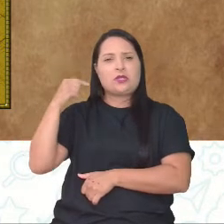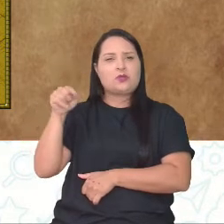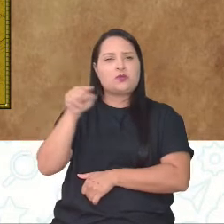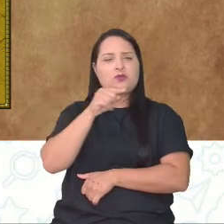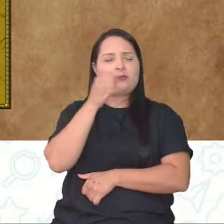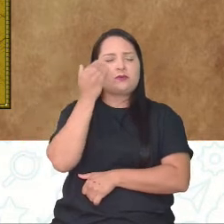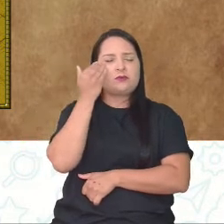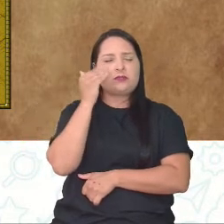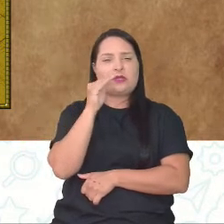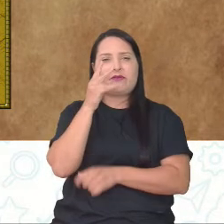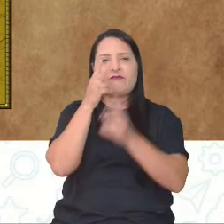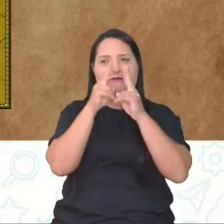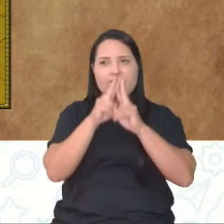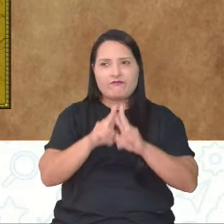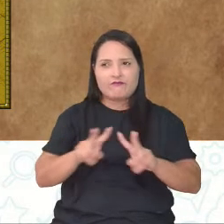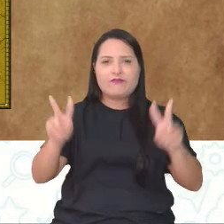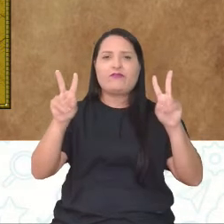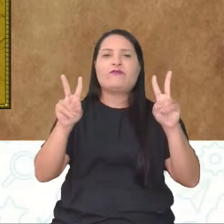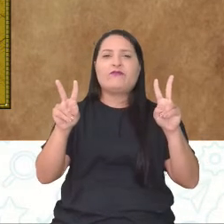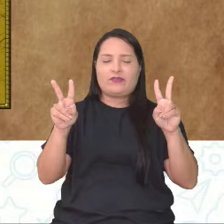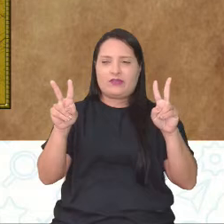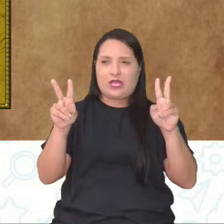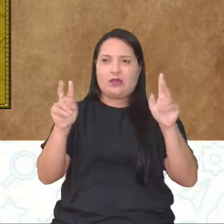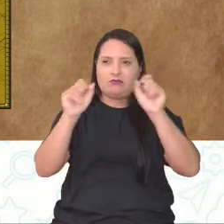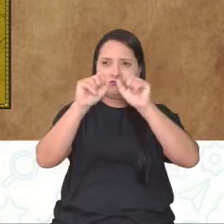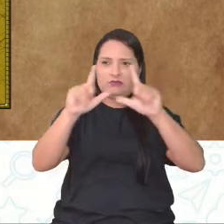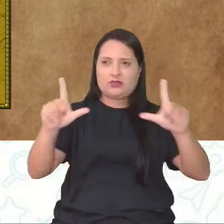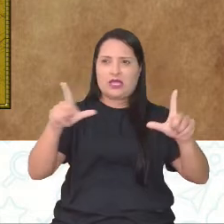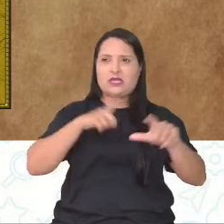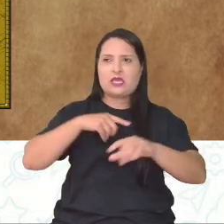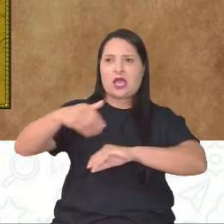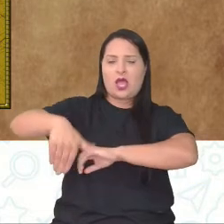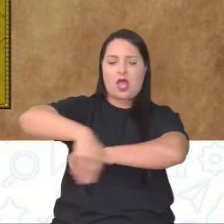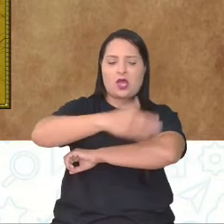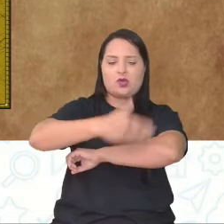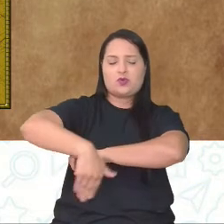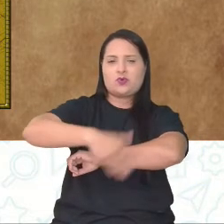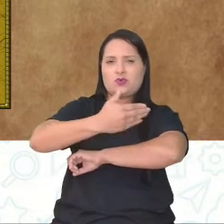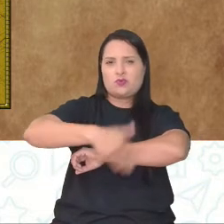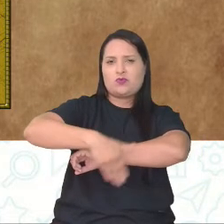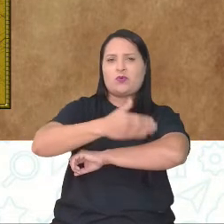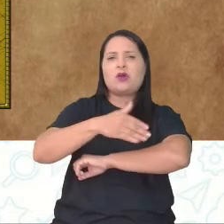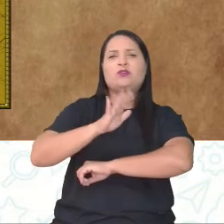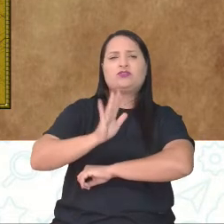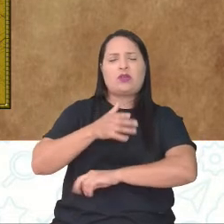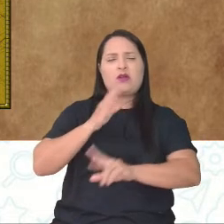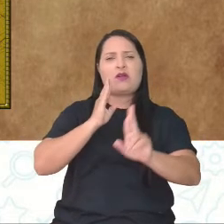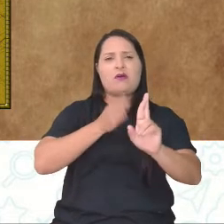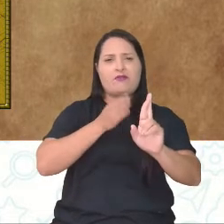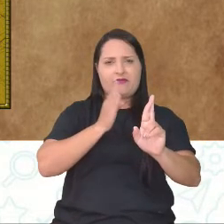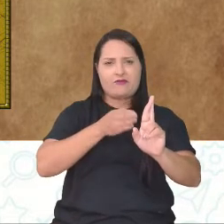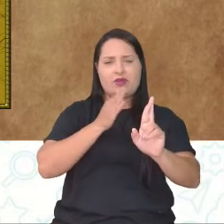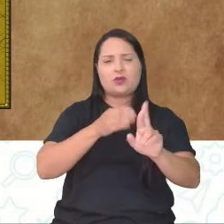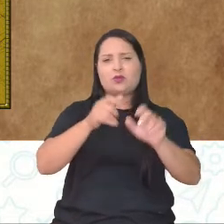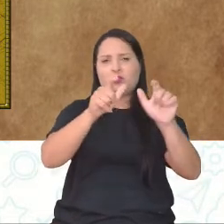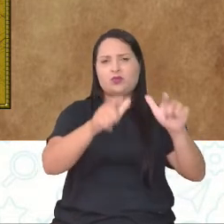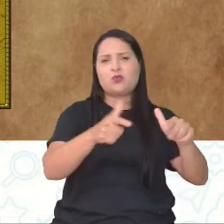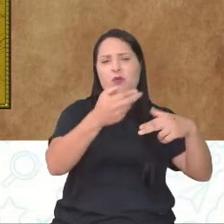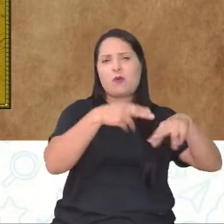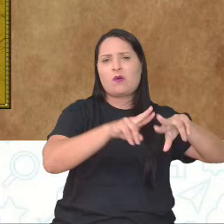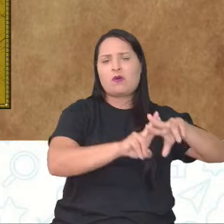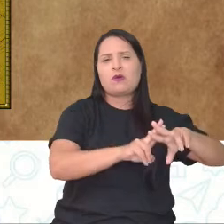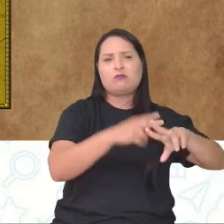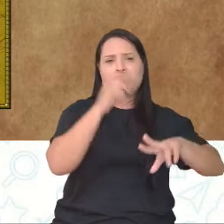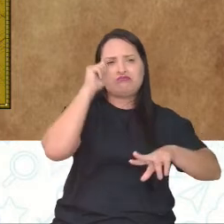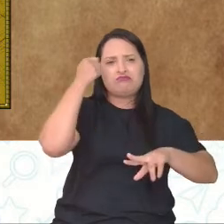dá para vocês visualizarem direito, mas aqui tem, ó, a Rua da Senzala Velha, já uma referência, né, dessa